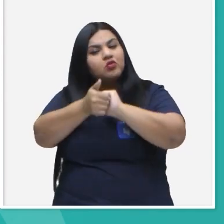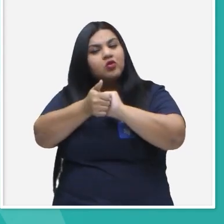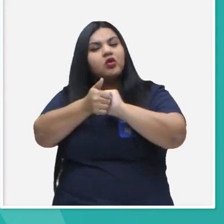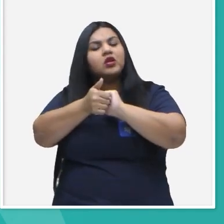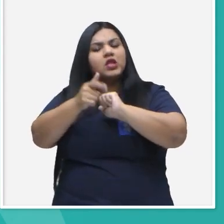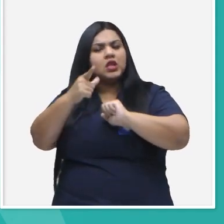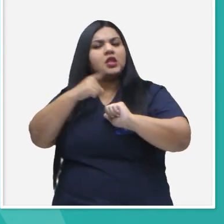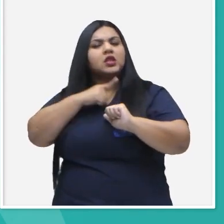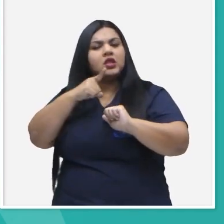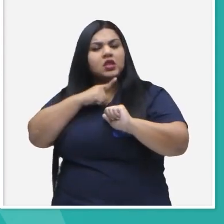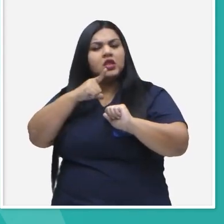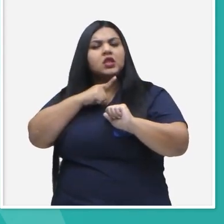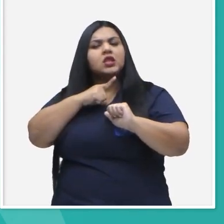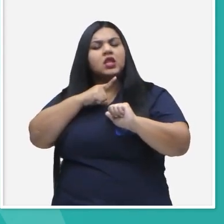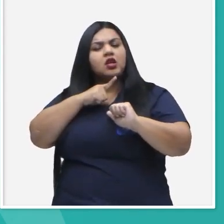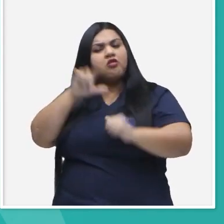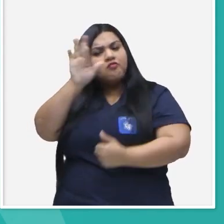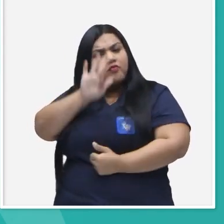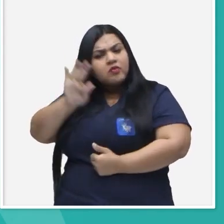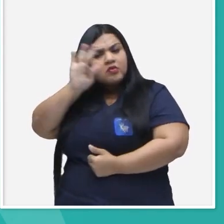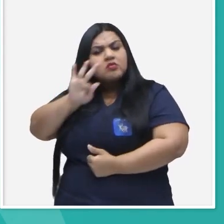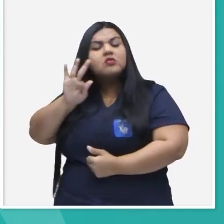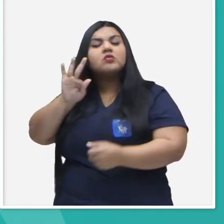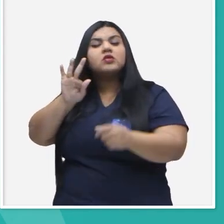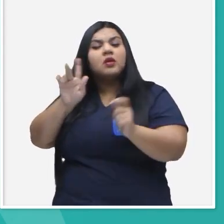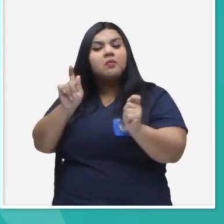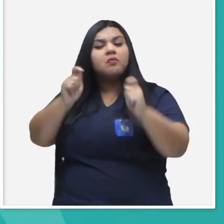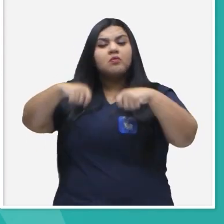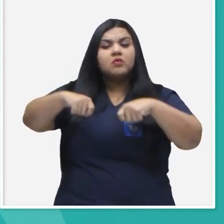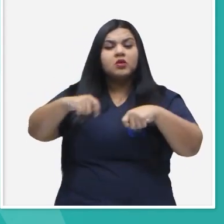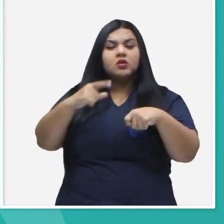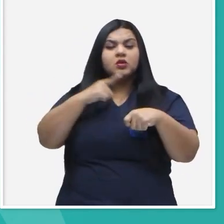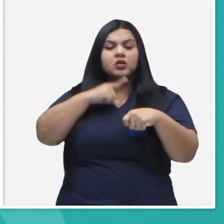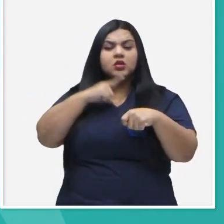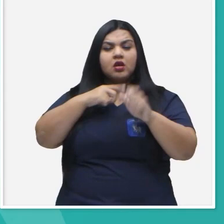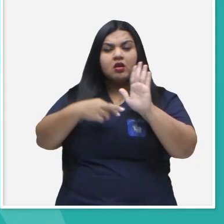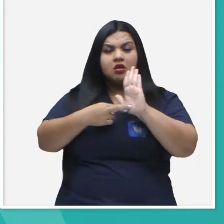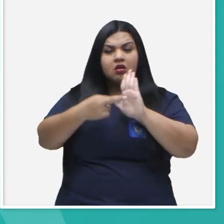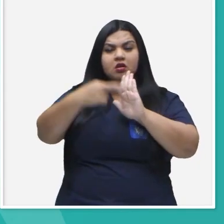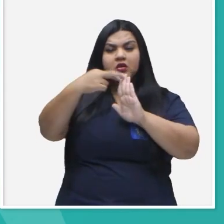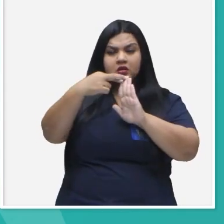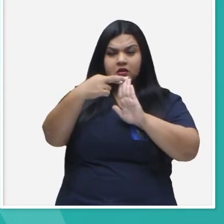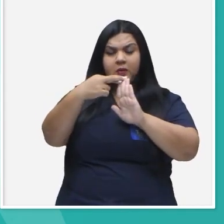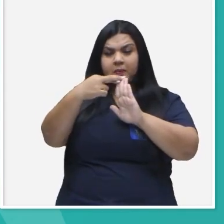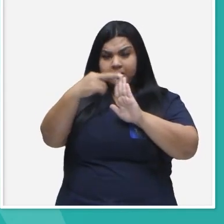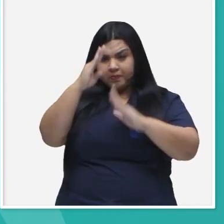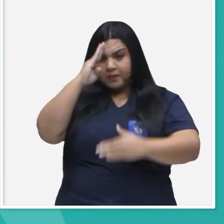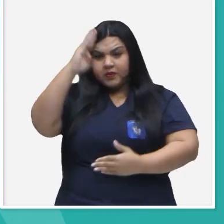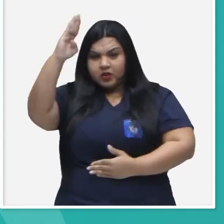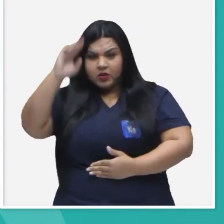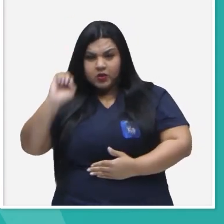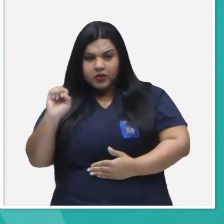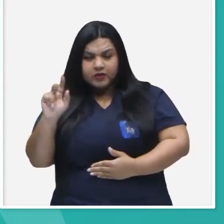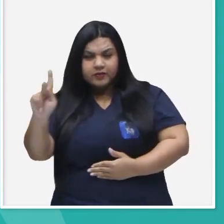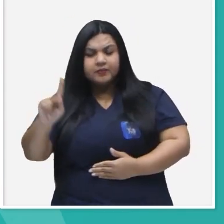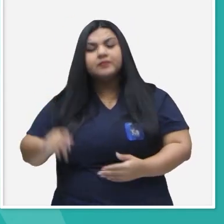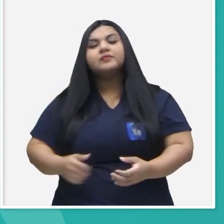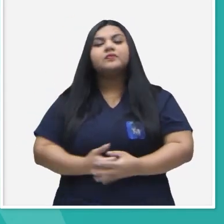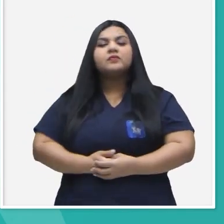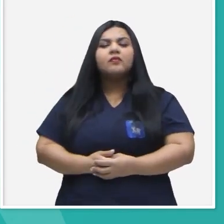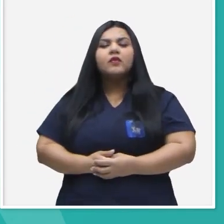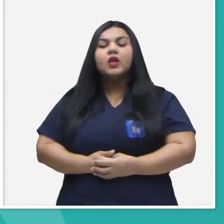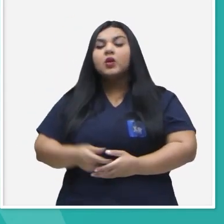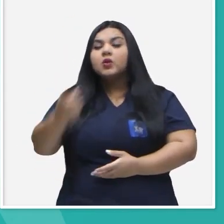suas federações, confederações e possui também as suas regras principais, tá? Então, já que a